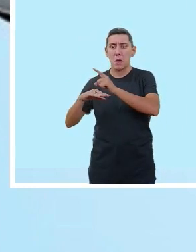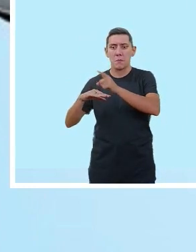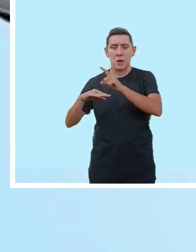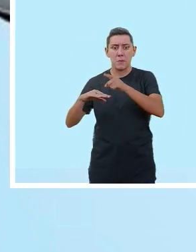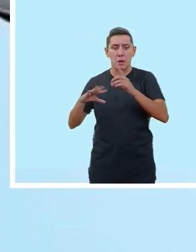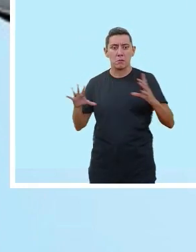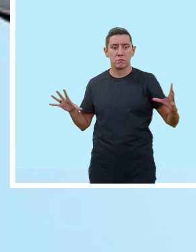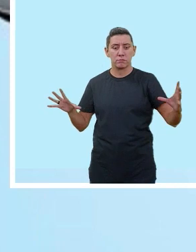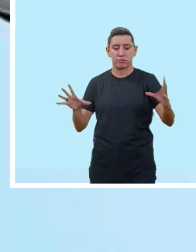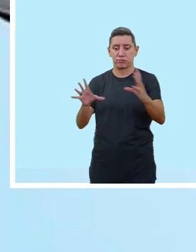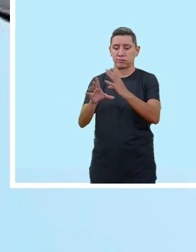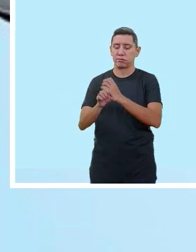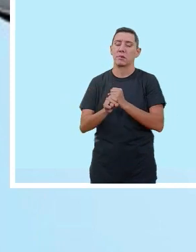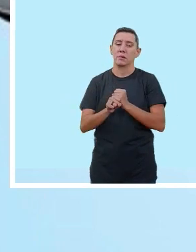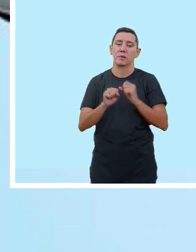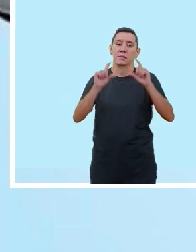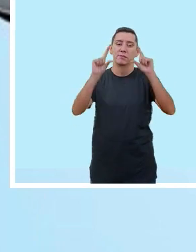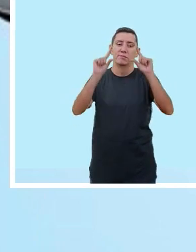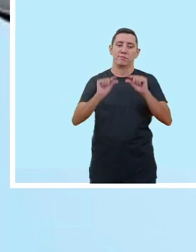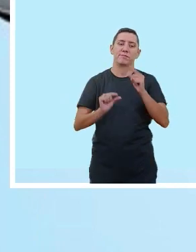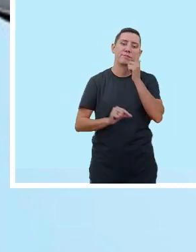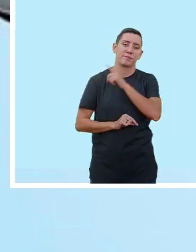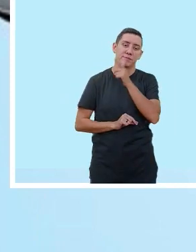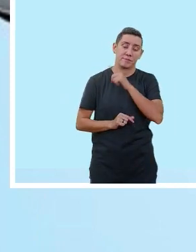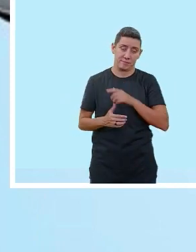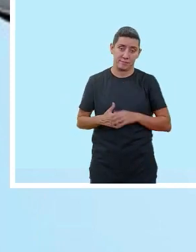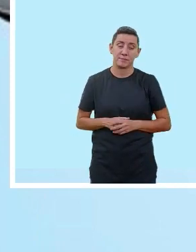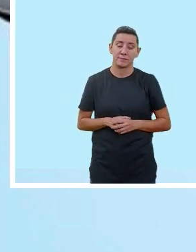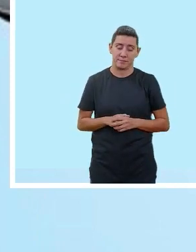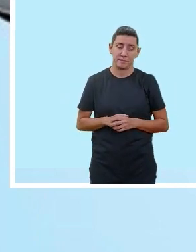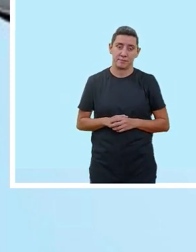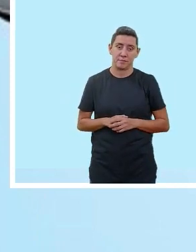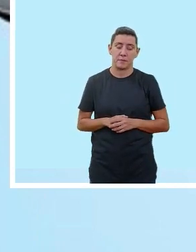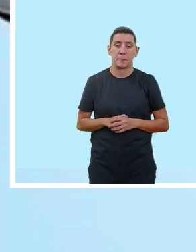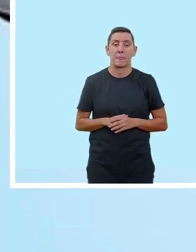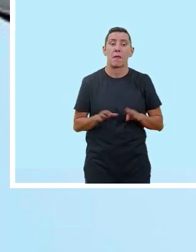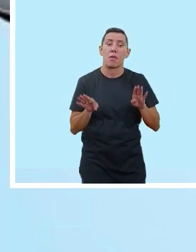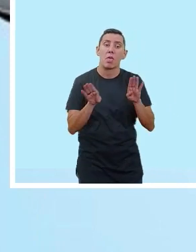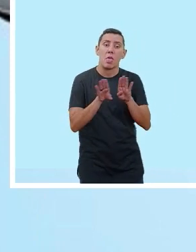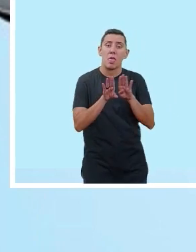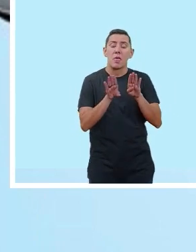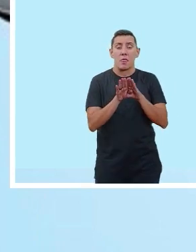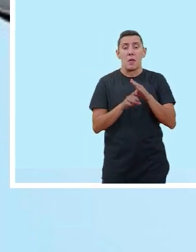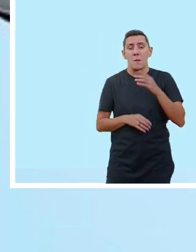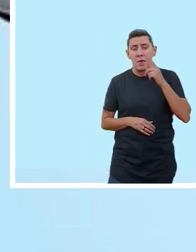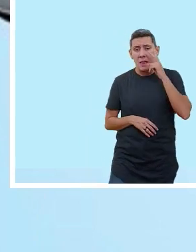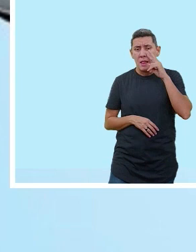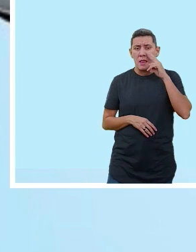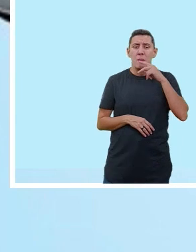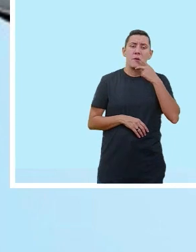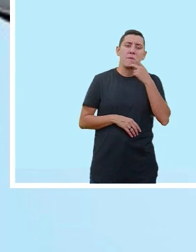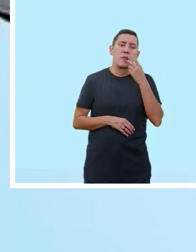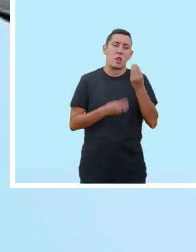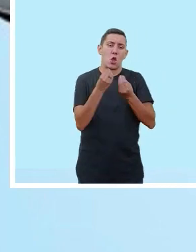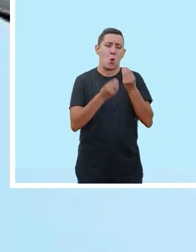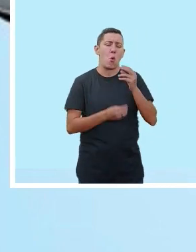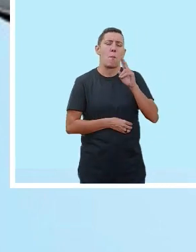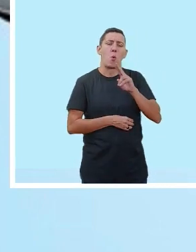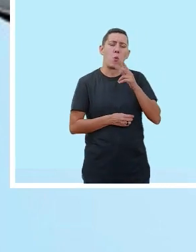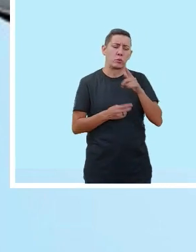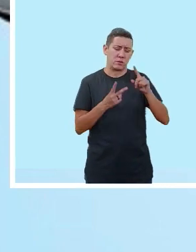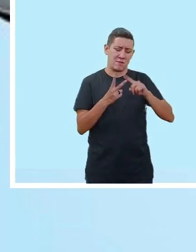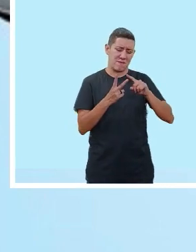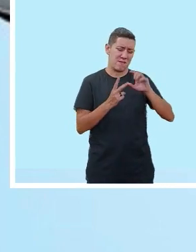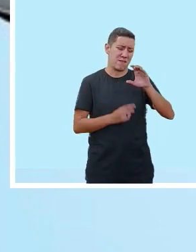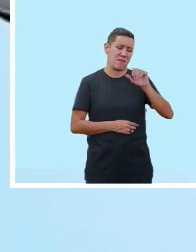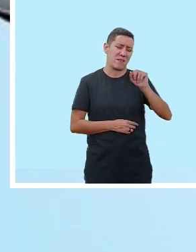energia elétrica que é gerada globalmente, ela vem da queima de carbono, principalmente por questão do uso de carvão para geração de